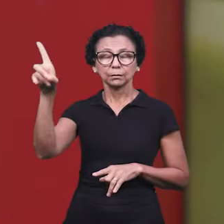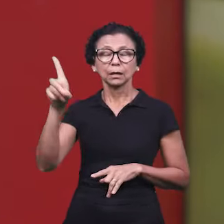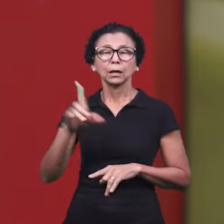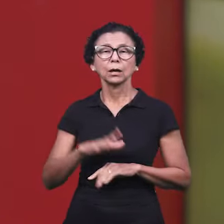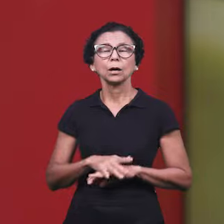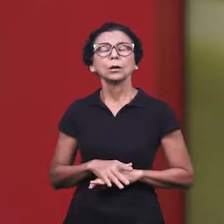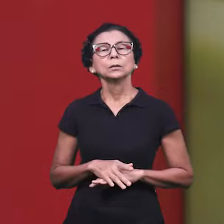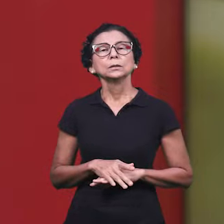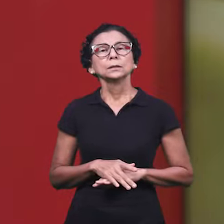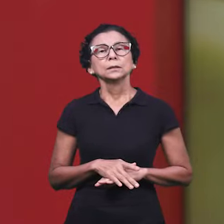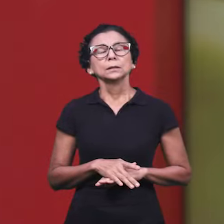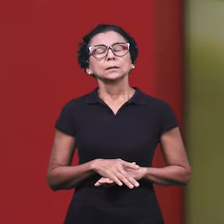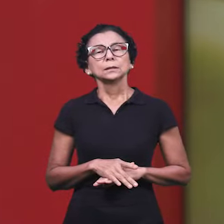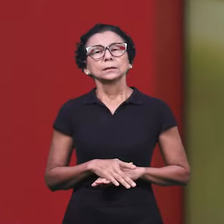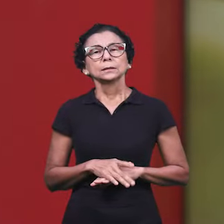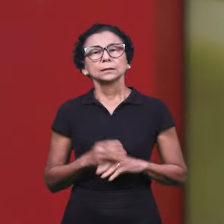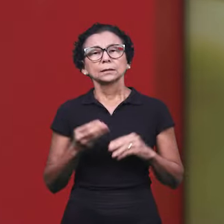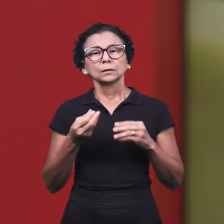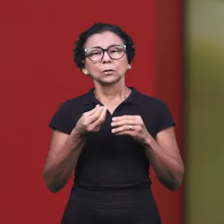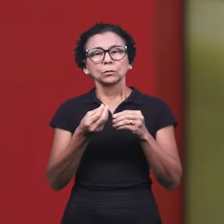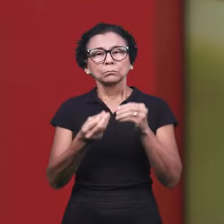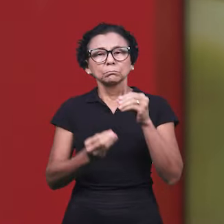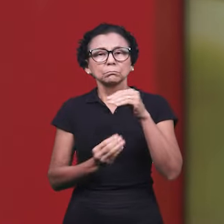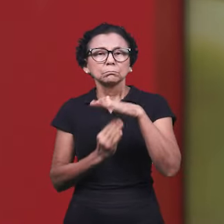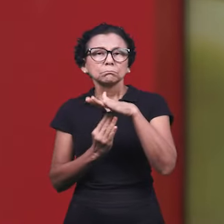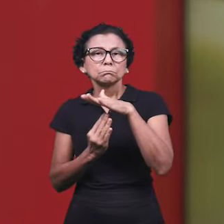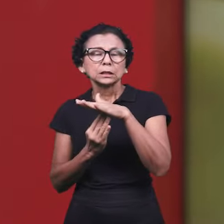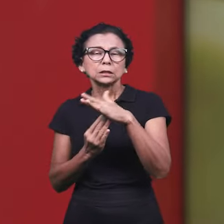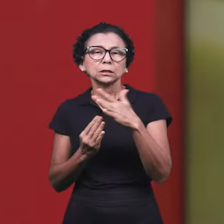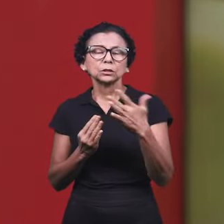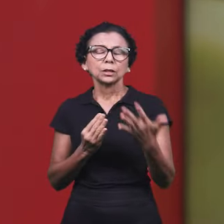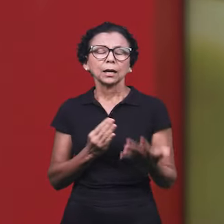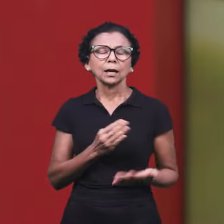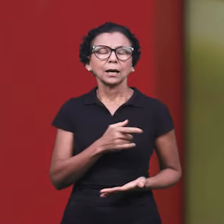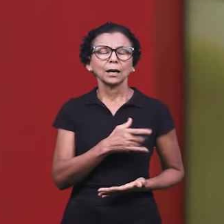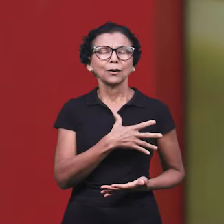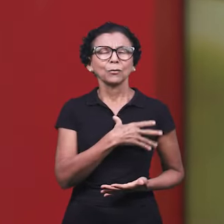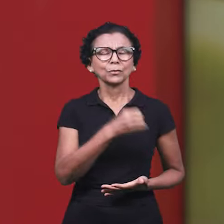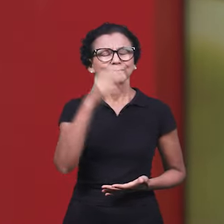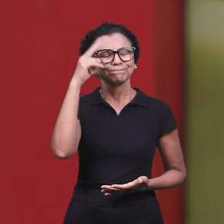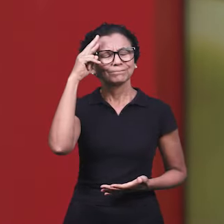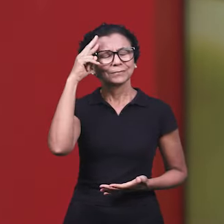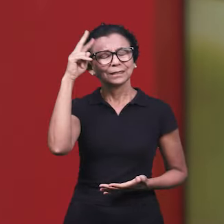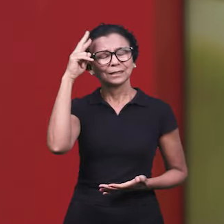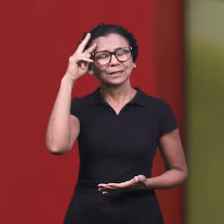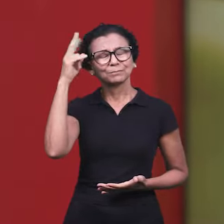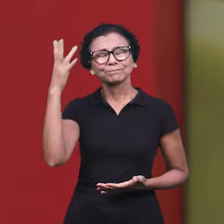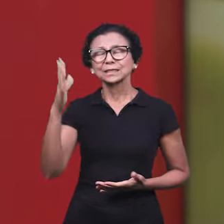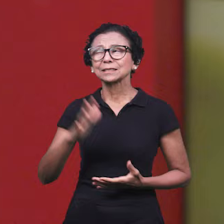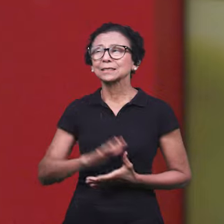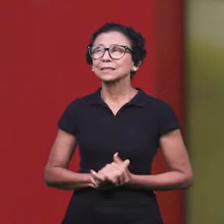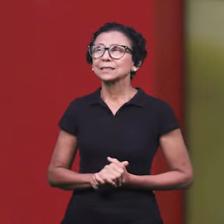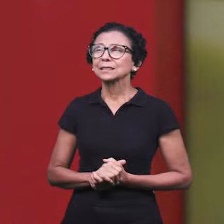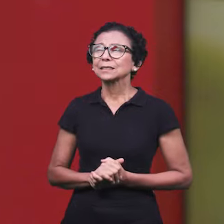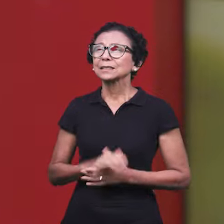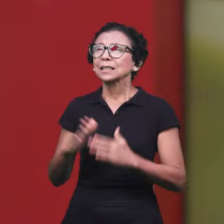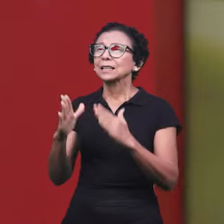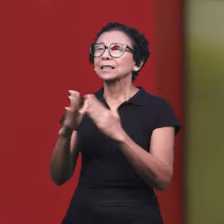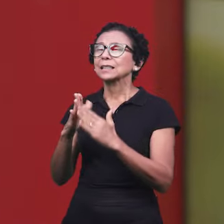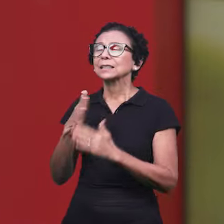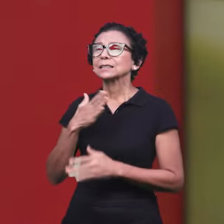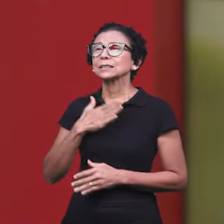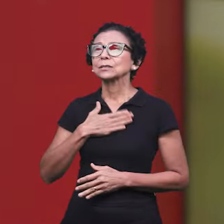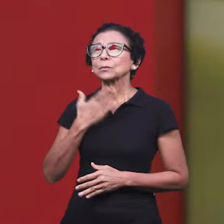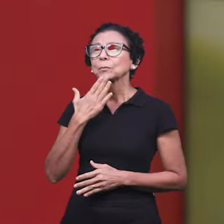pior ele lembra da casa do pai né como é bom a casa do pai né onde